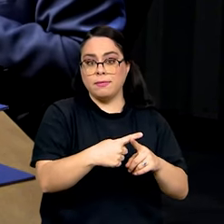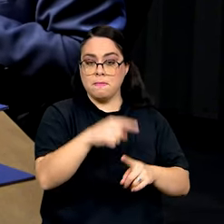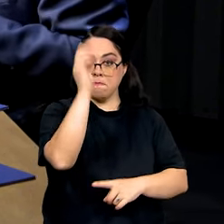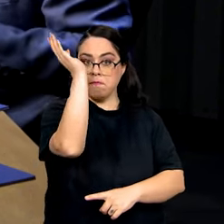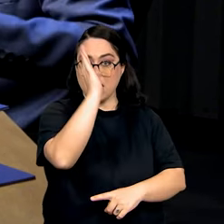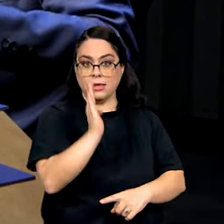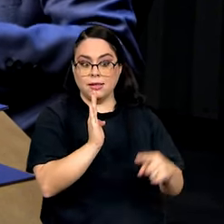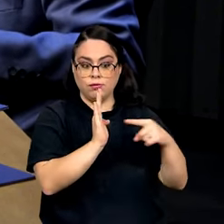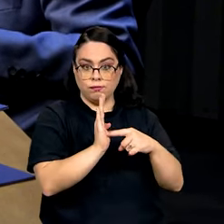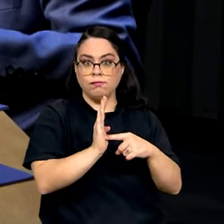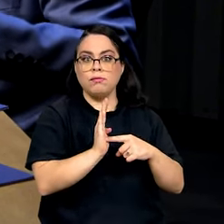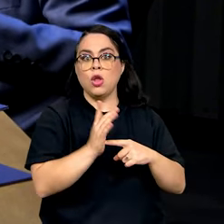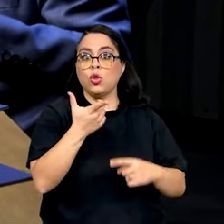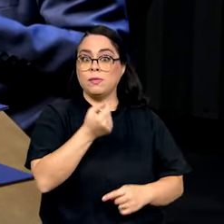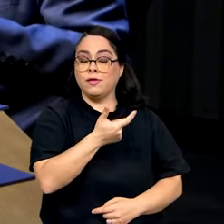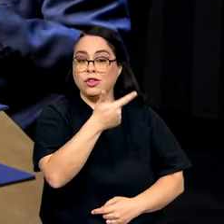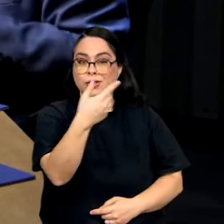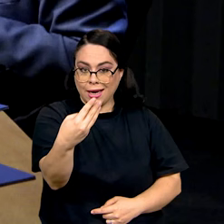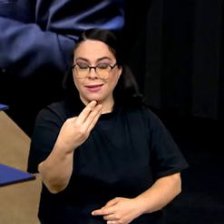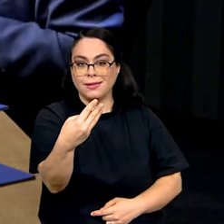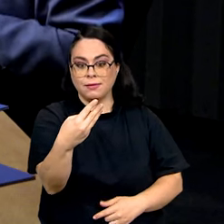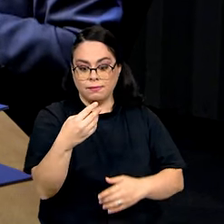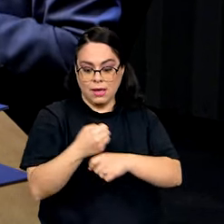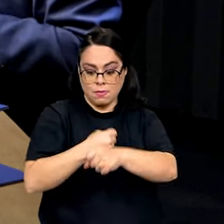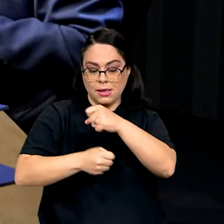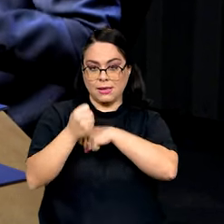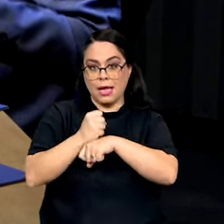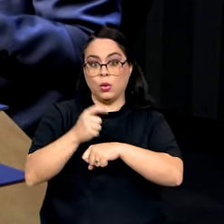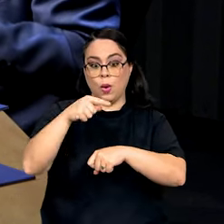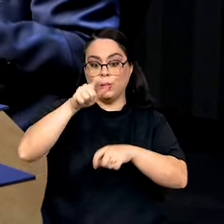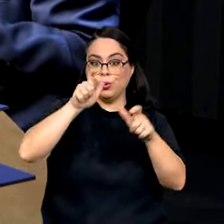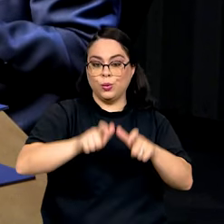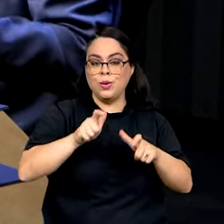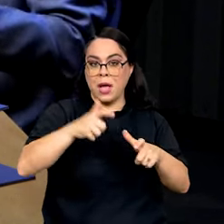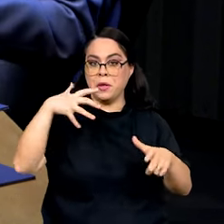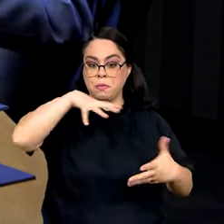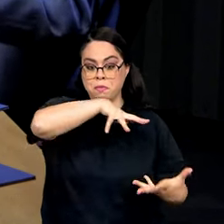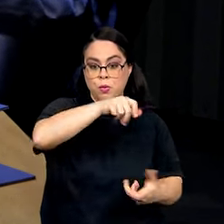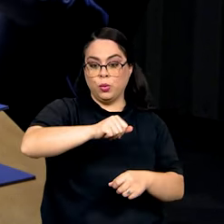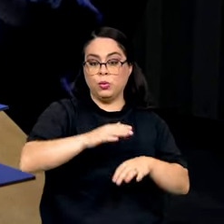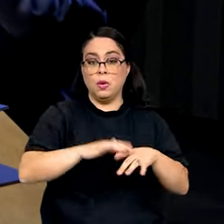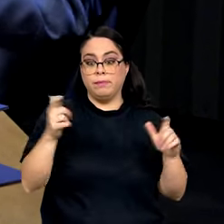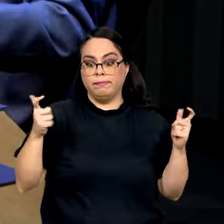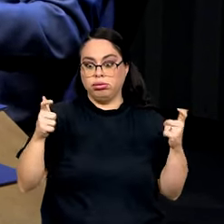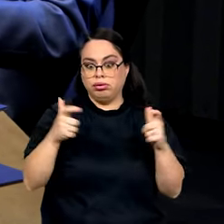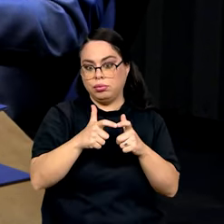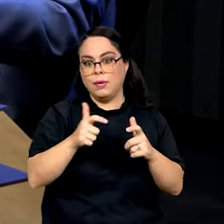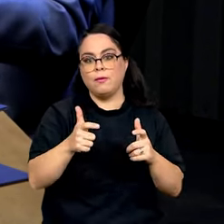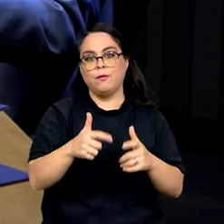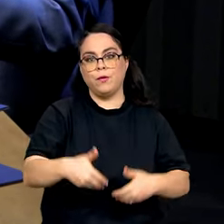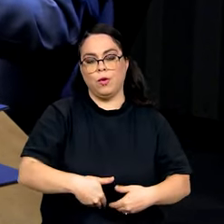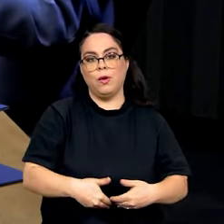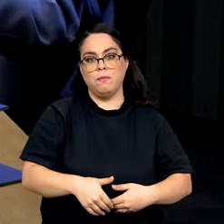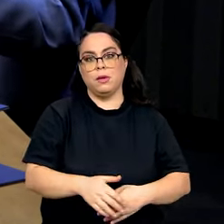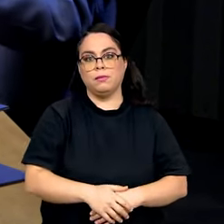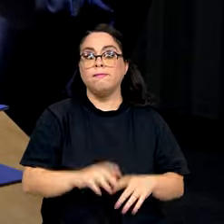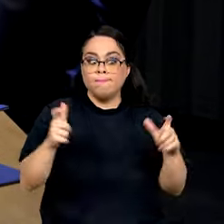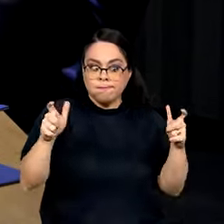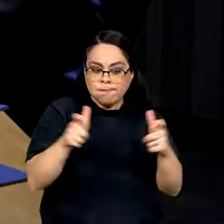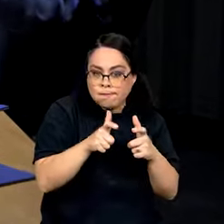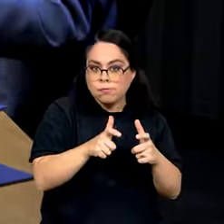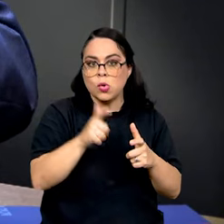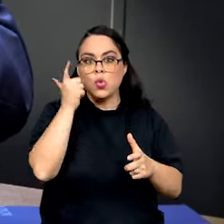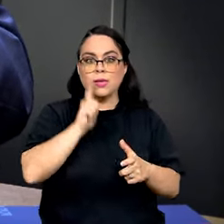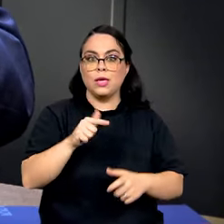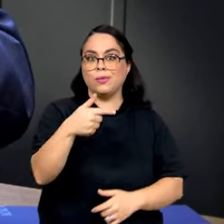e o Brasil em 2023 foi a região do mundo que mais reduziu a fome né